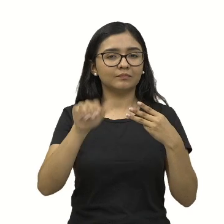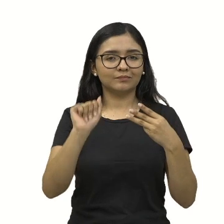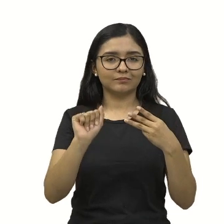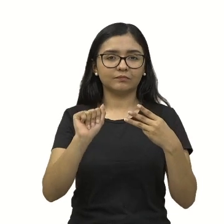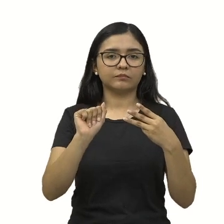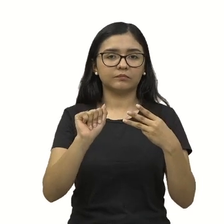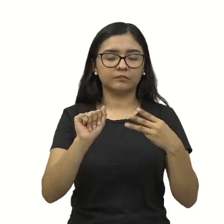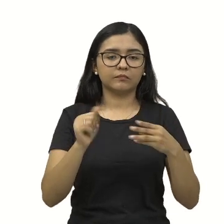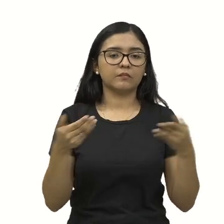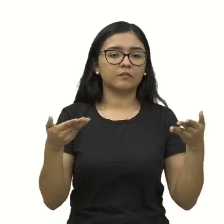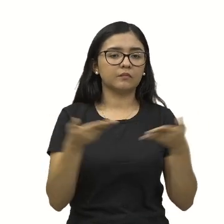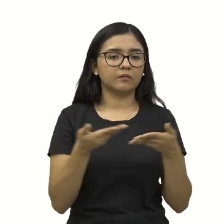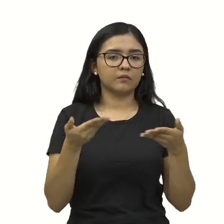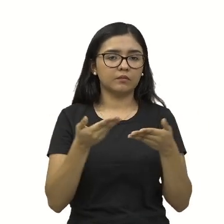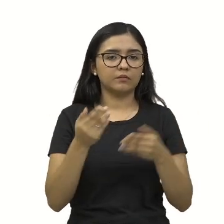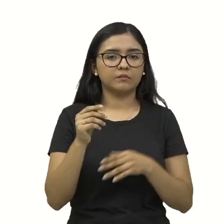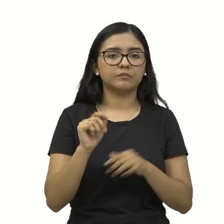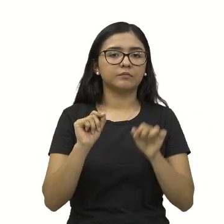vamos fazer